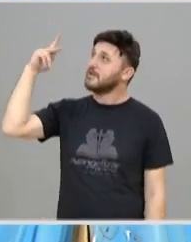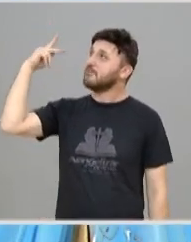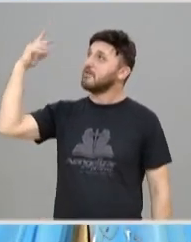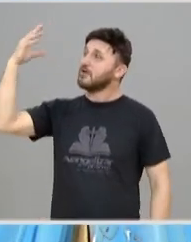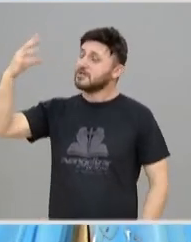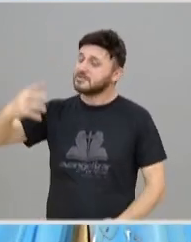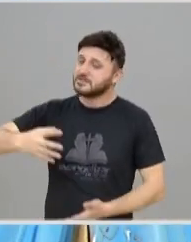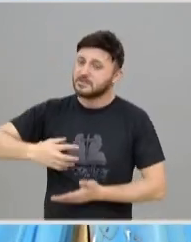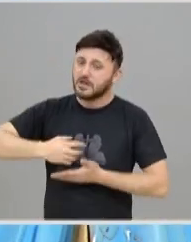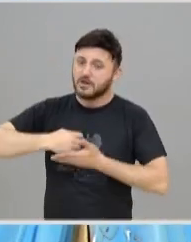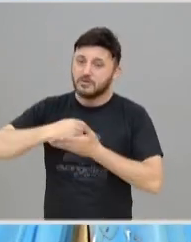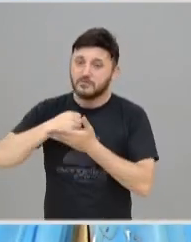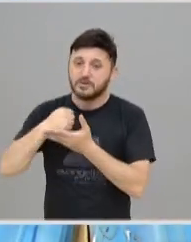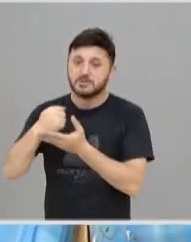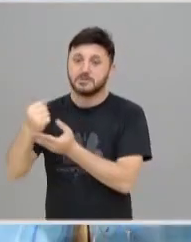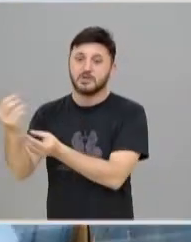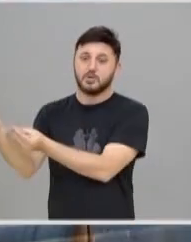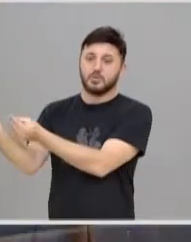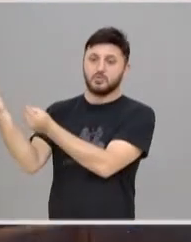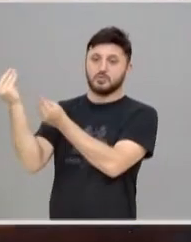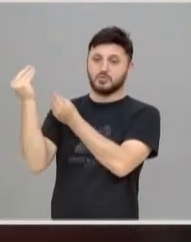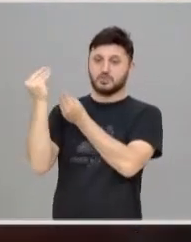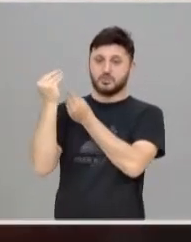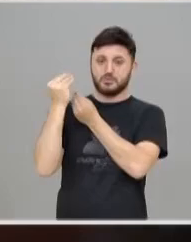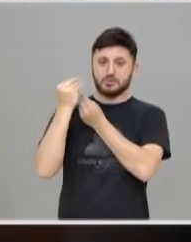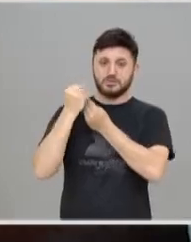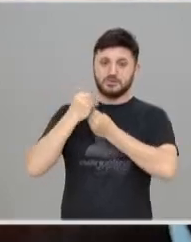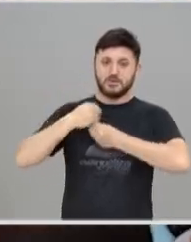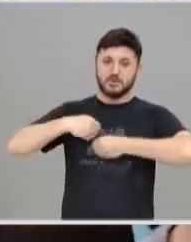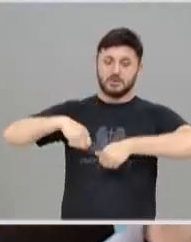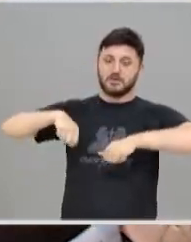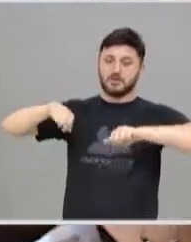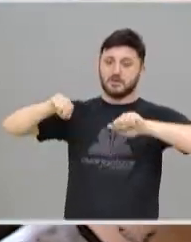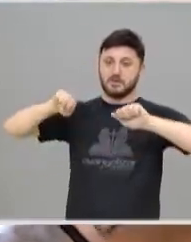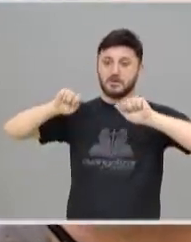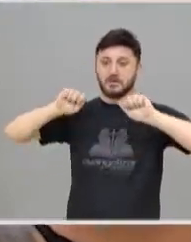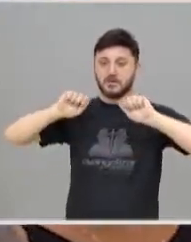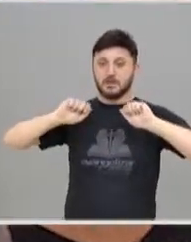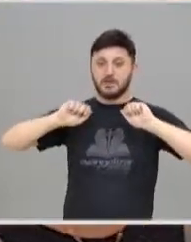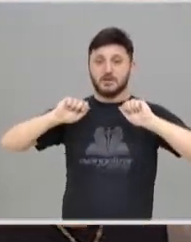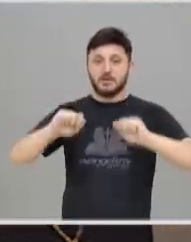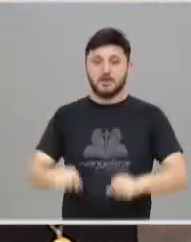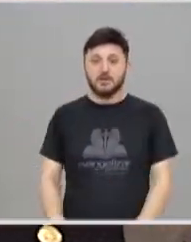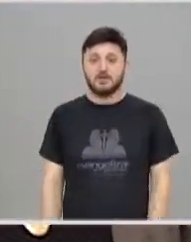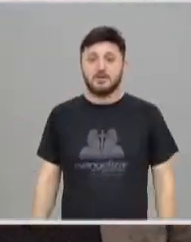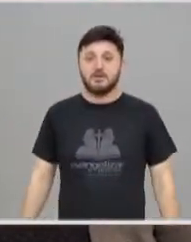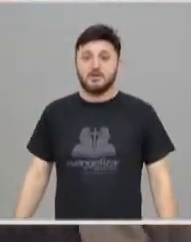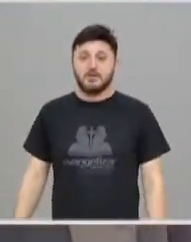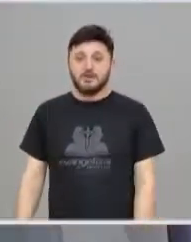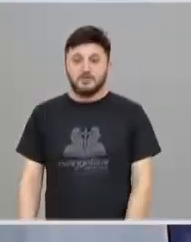e a vossa salvação nos concedei.